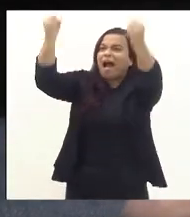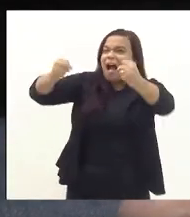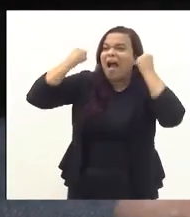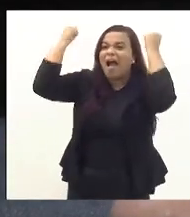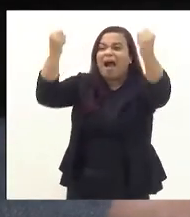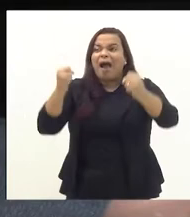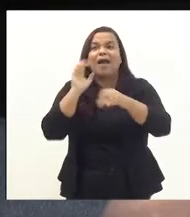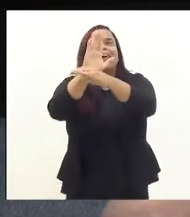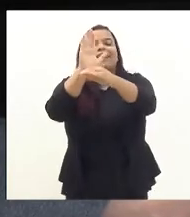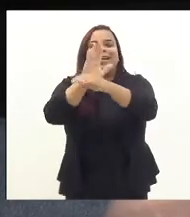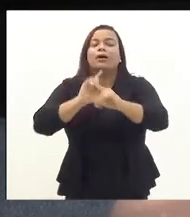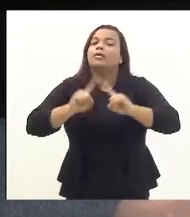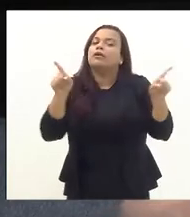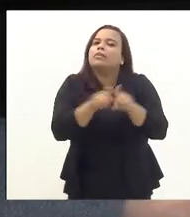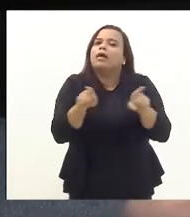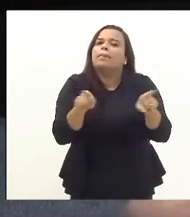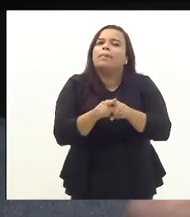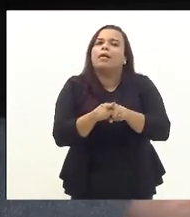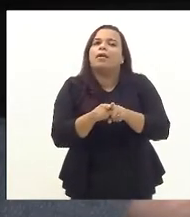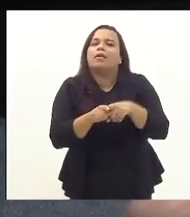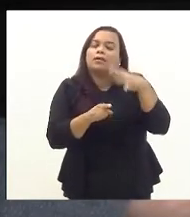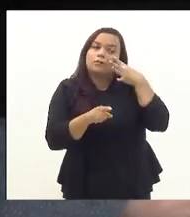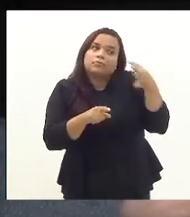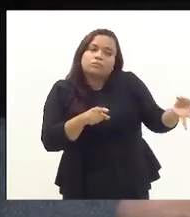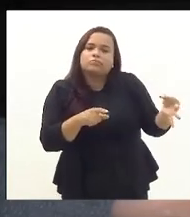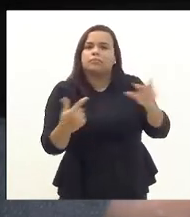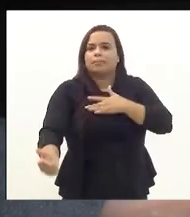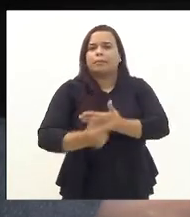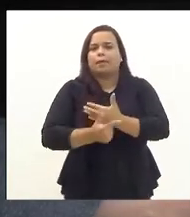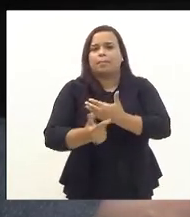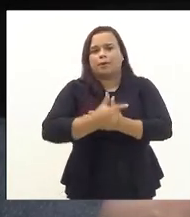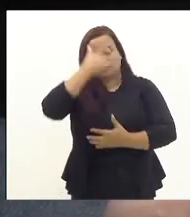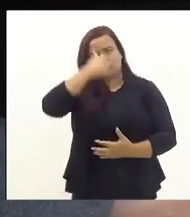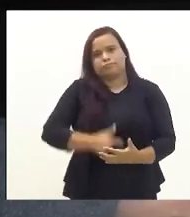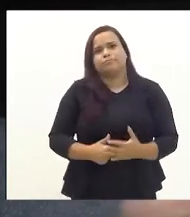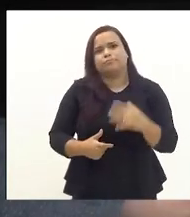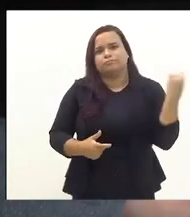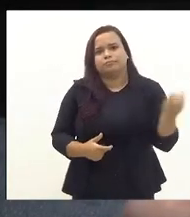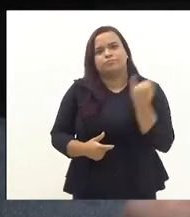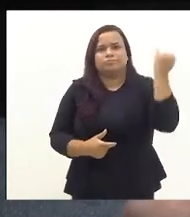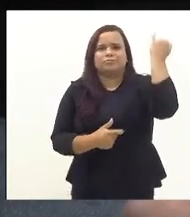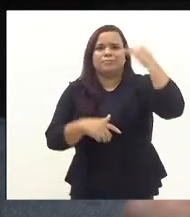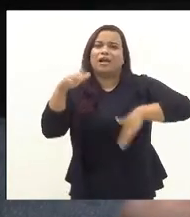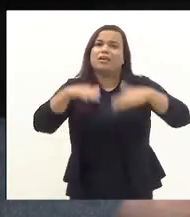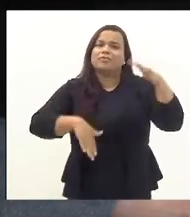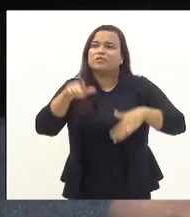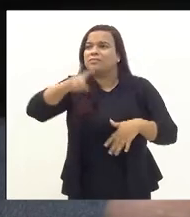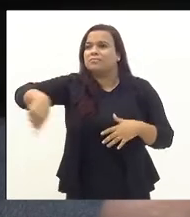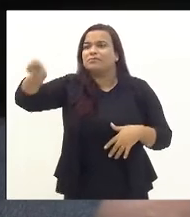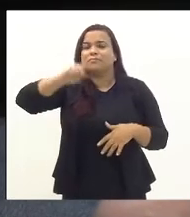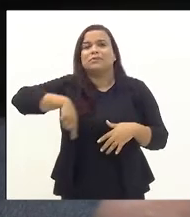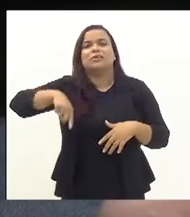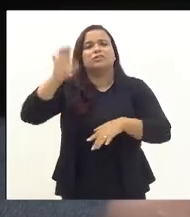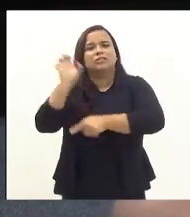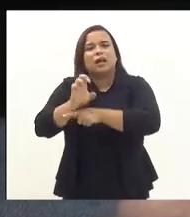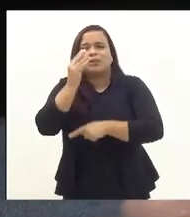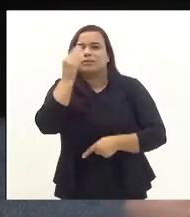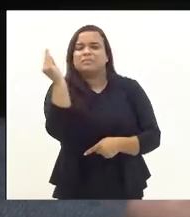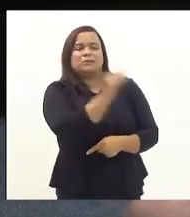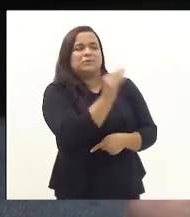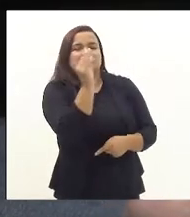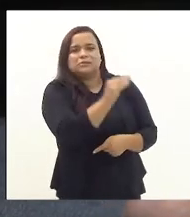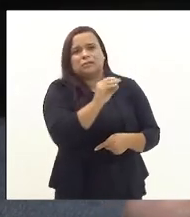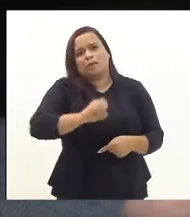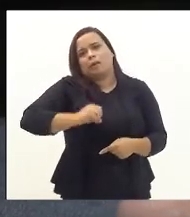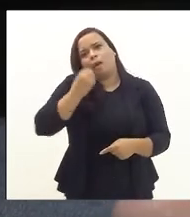clubes, mas também do ponto de vista de exercer um papel, muitas das vezes, deixado de lado pelo Estado ou